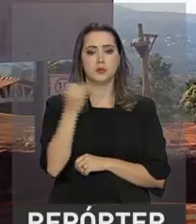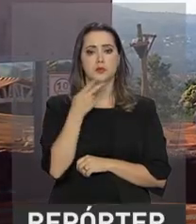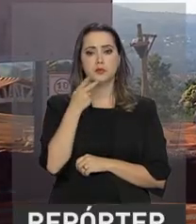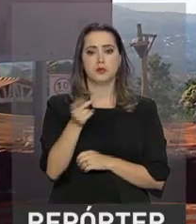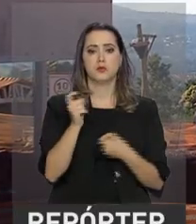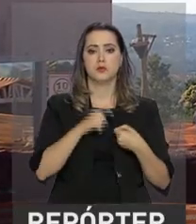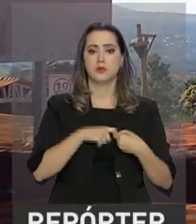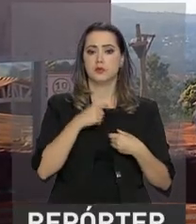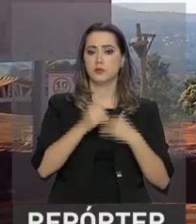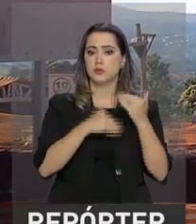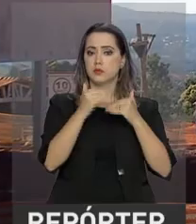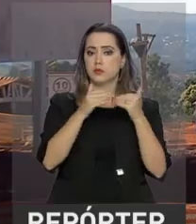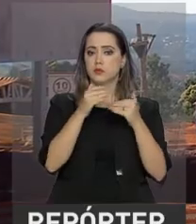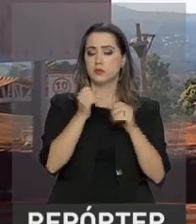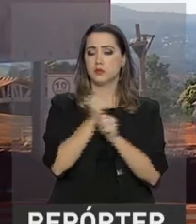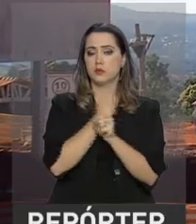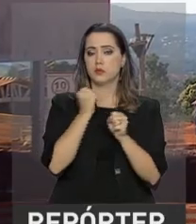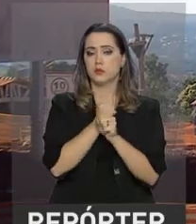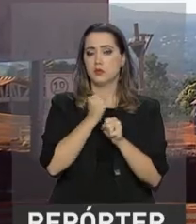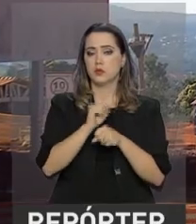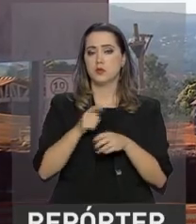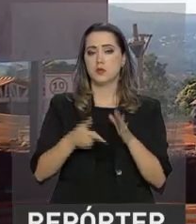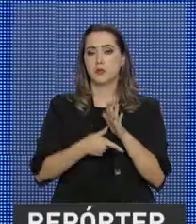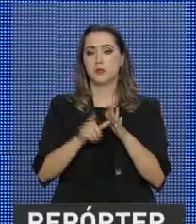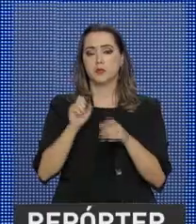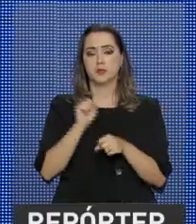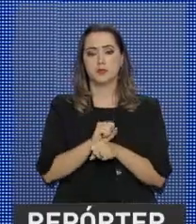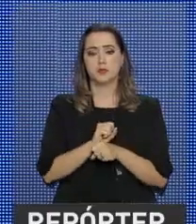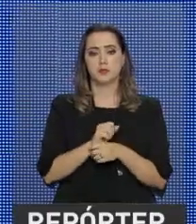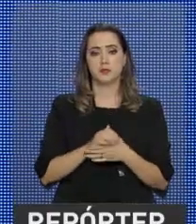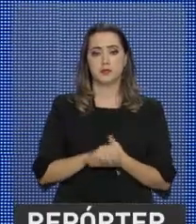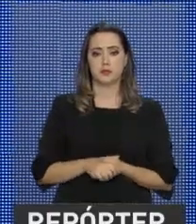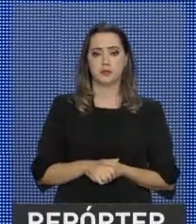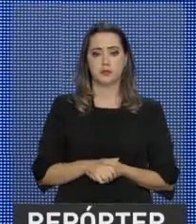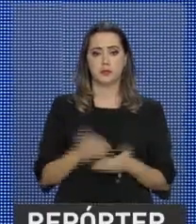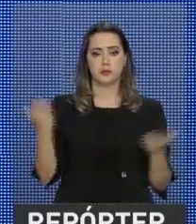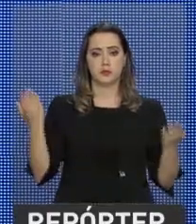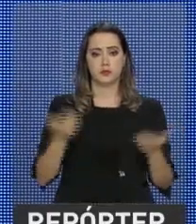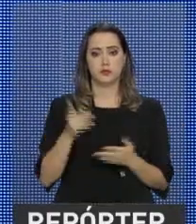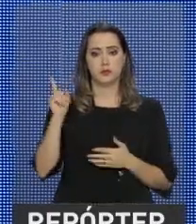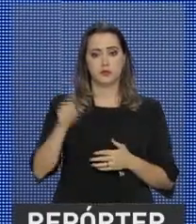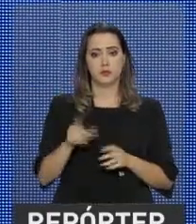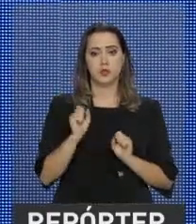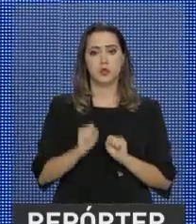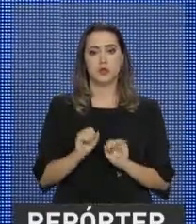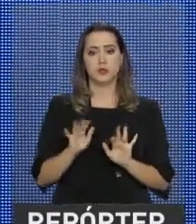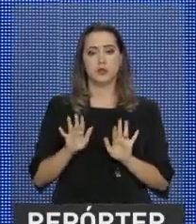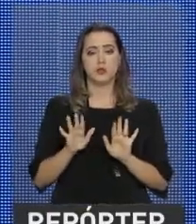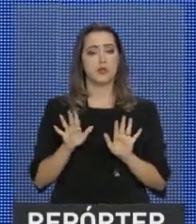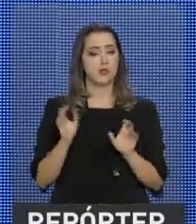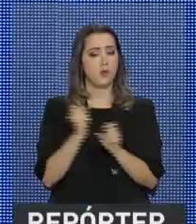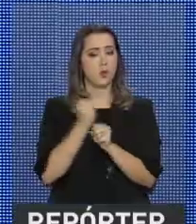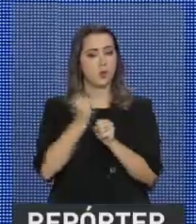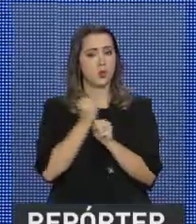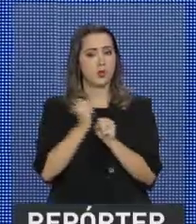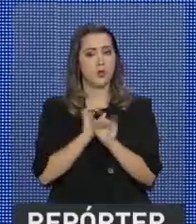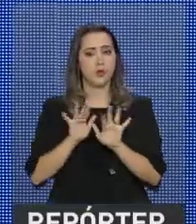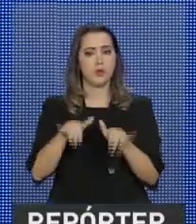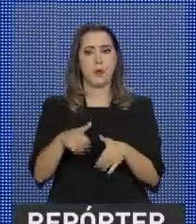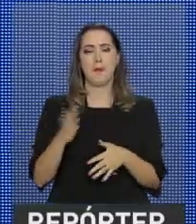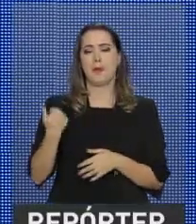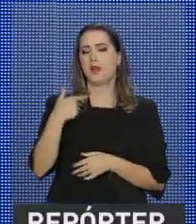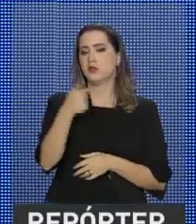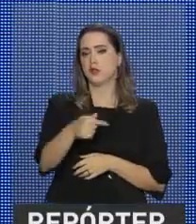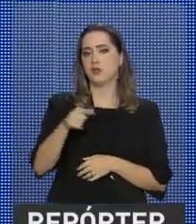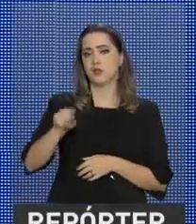a retomada das obras paradas em todo o país. Agora, será possível concluir mais de 7 mil